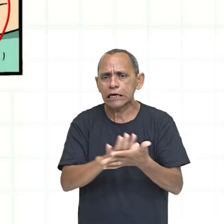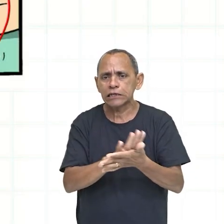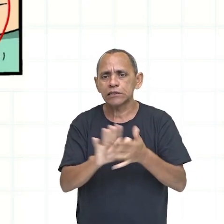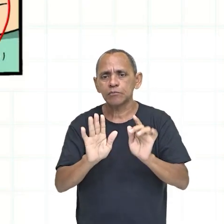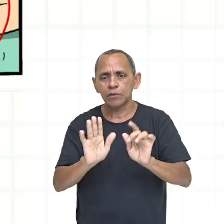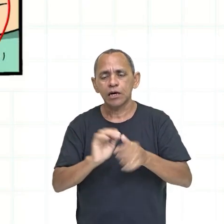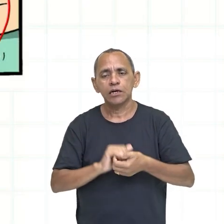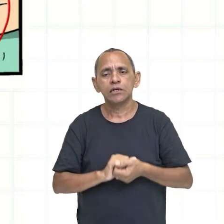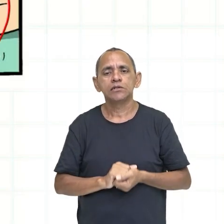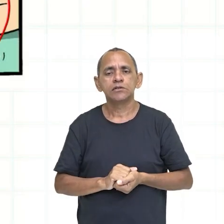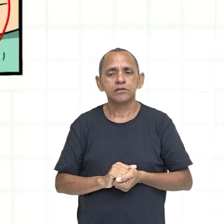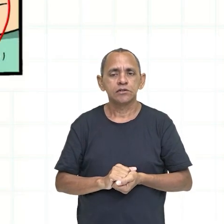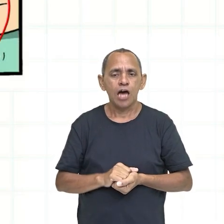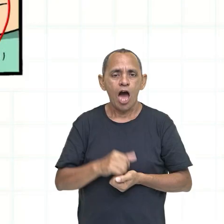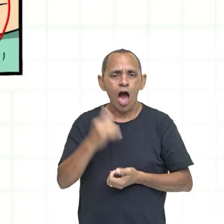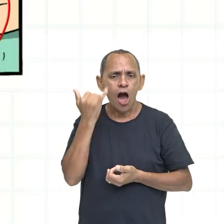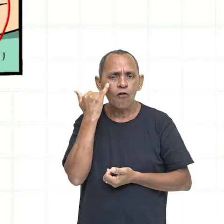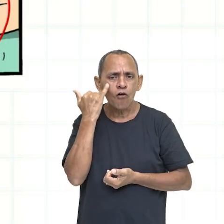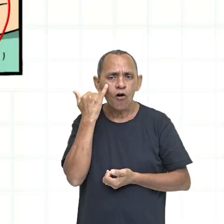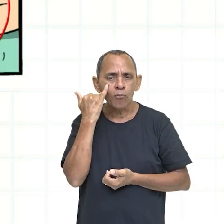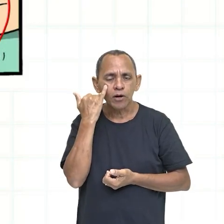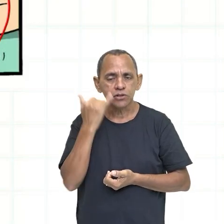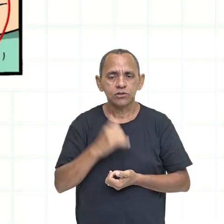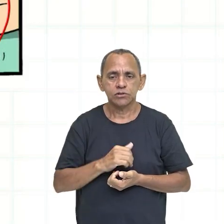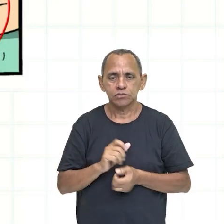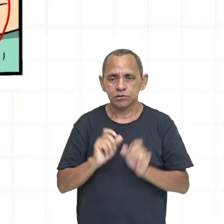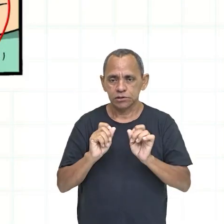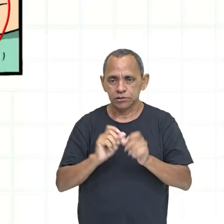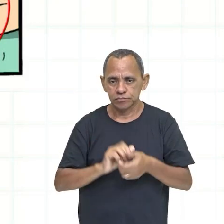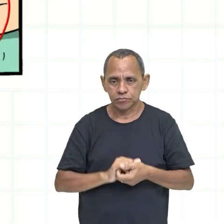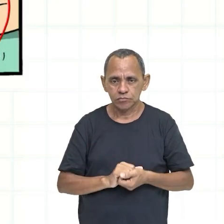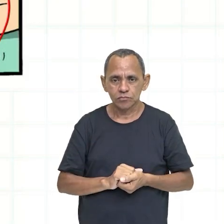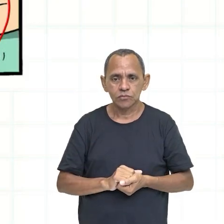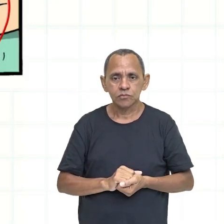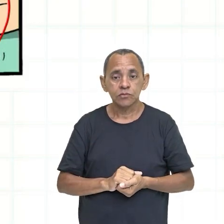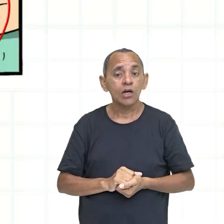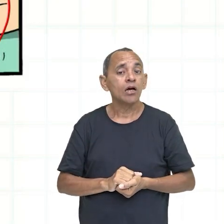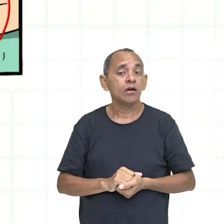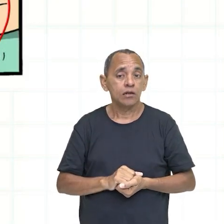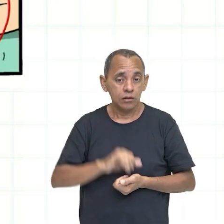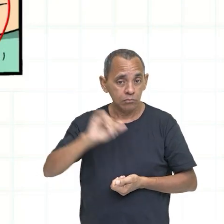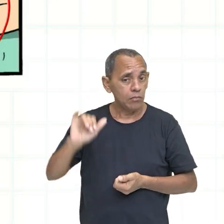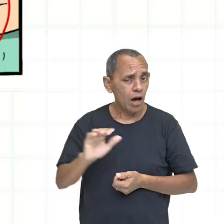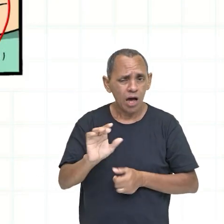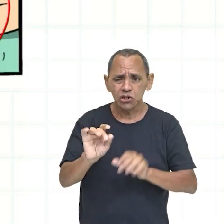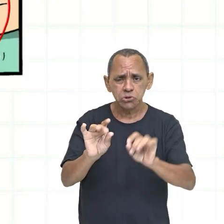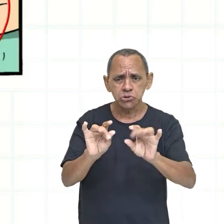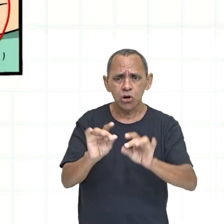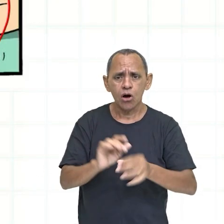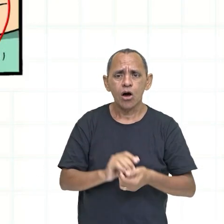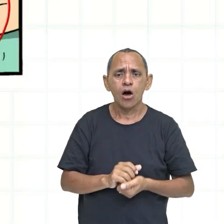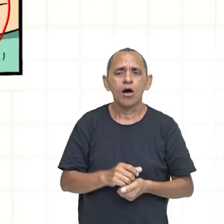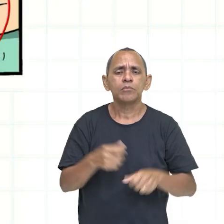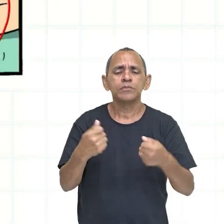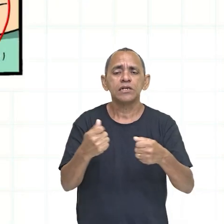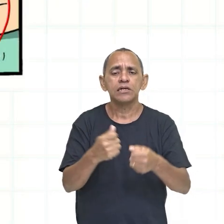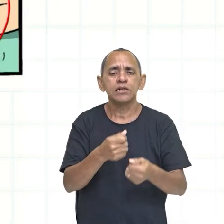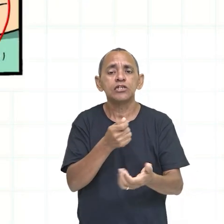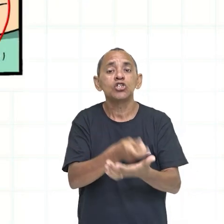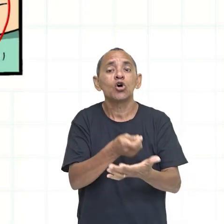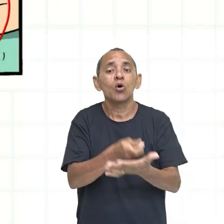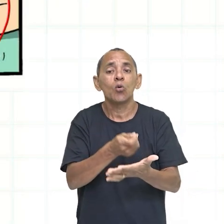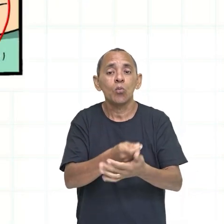nessa propaganda aqui, nós não temos nada escrito, apenas as imagens, né, que você precisa comprar esse